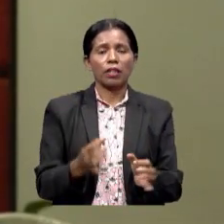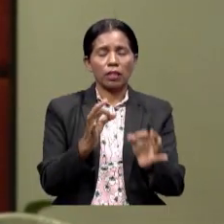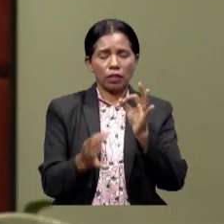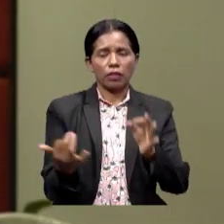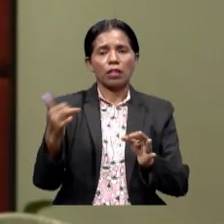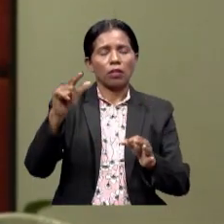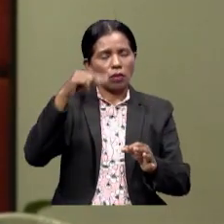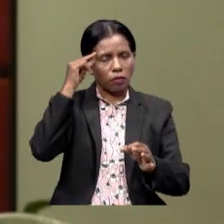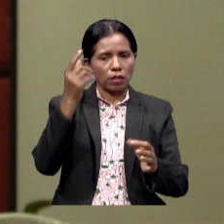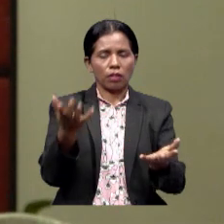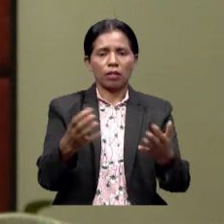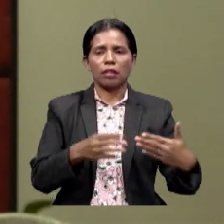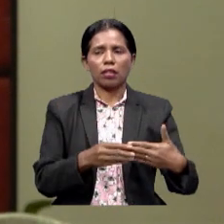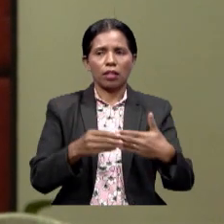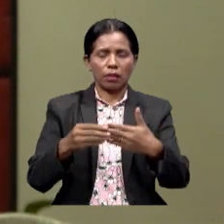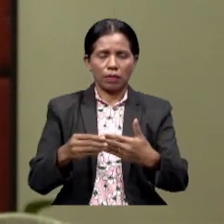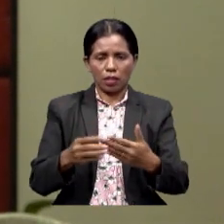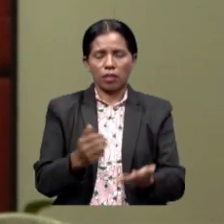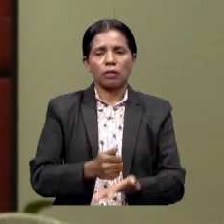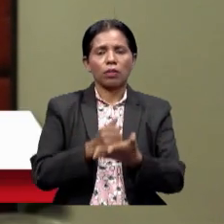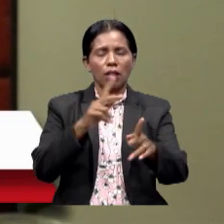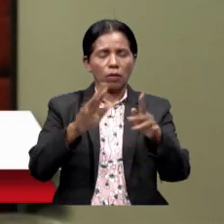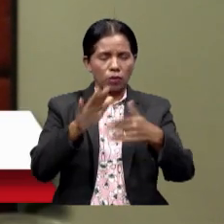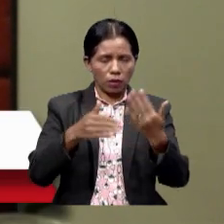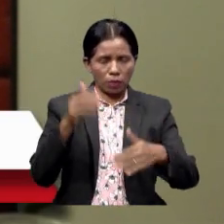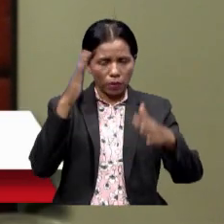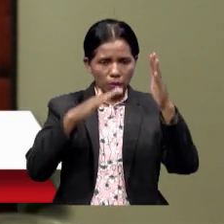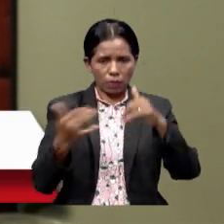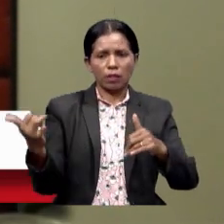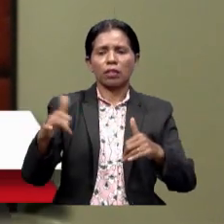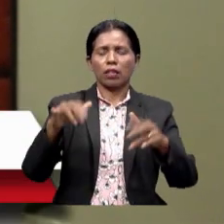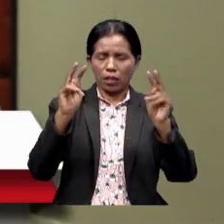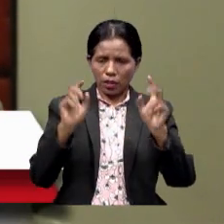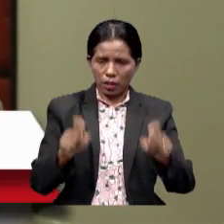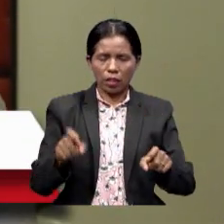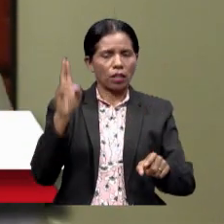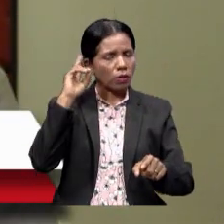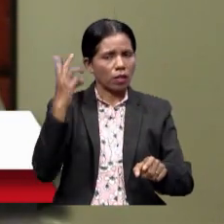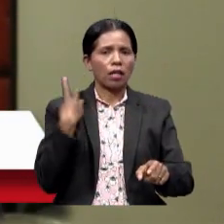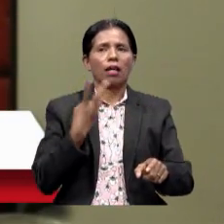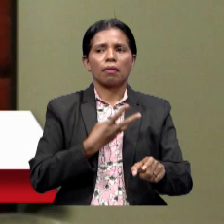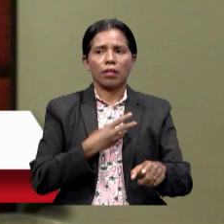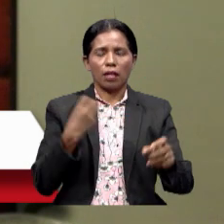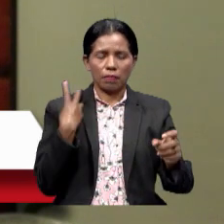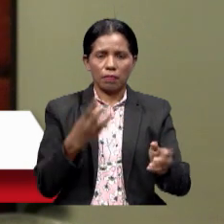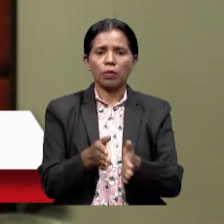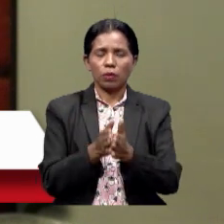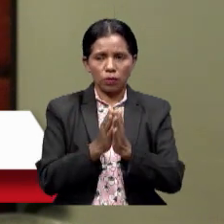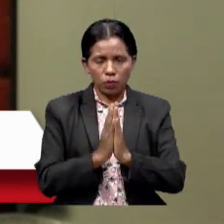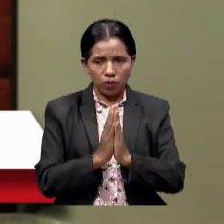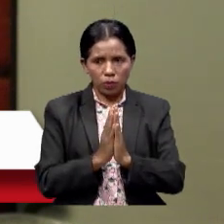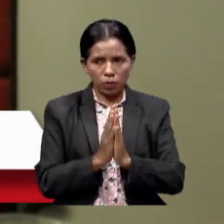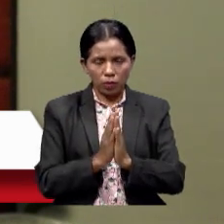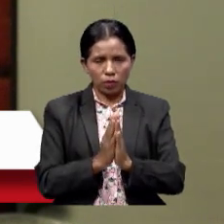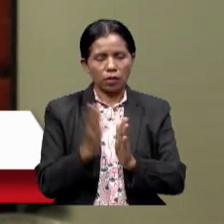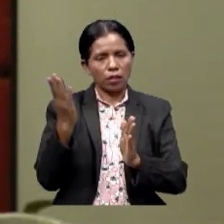akar ugun clear bel resolve sociedade nea problema, sirhaten corona ame. Maybe I must bahusu aspiração e a craque